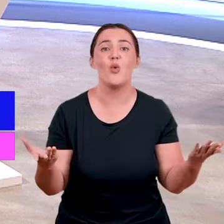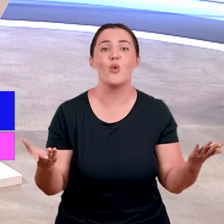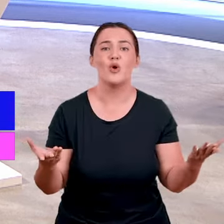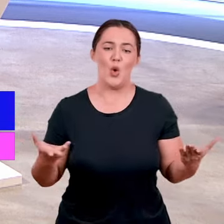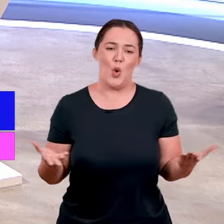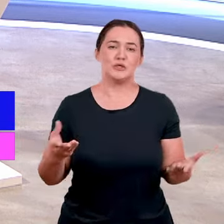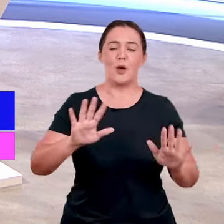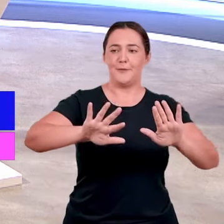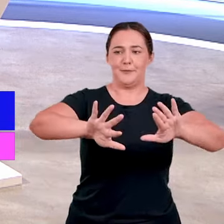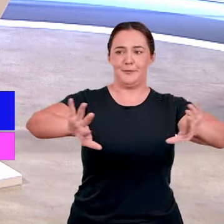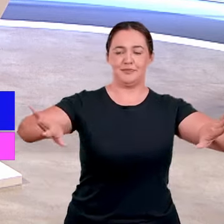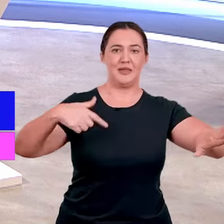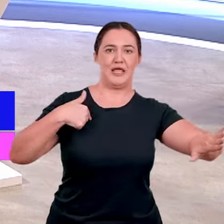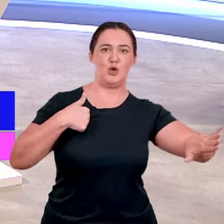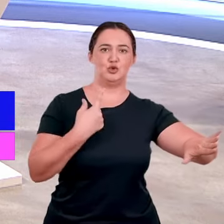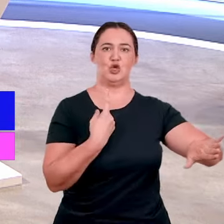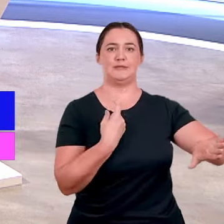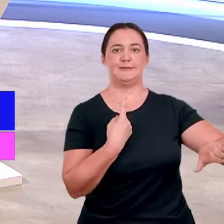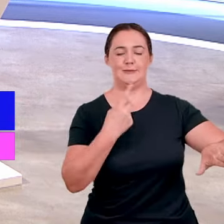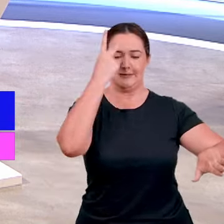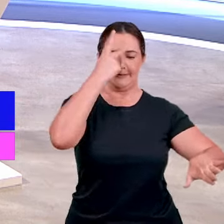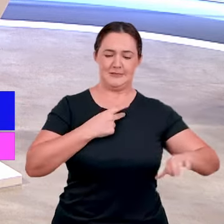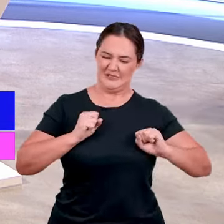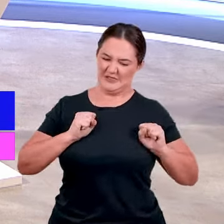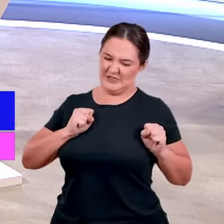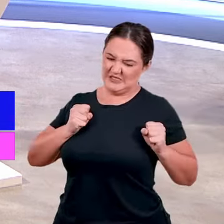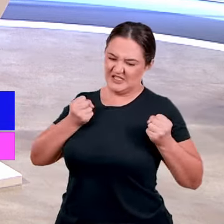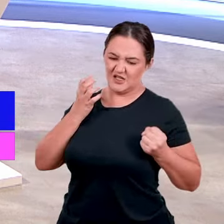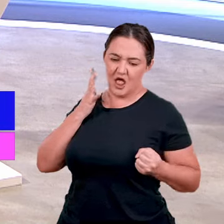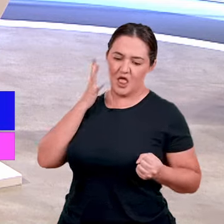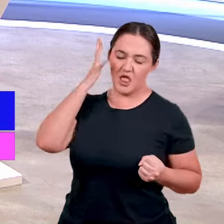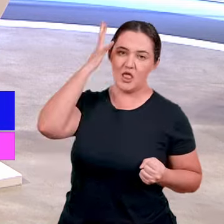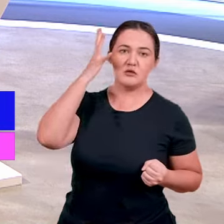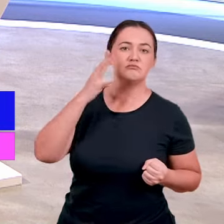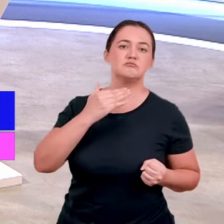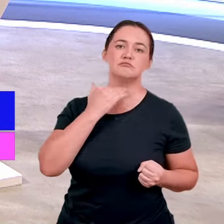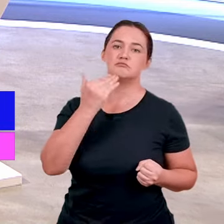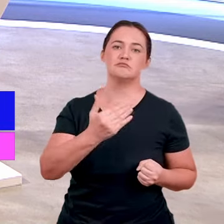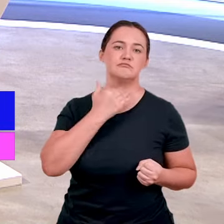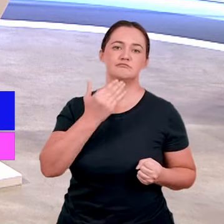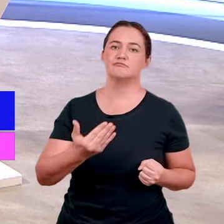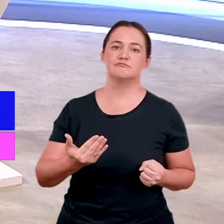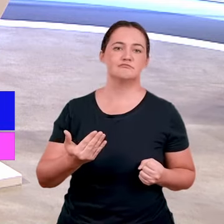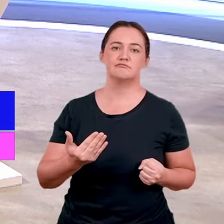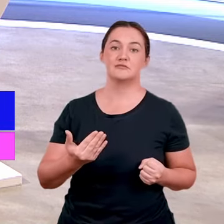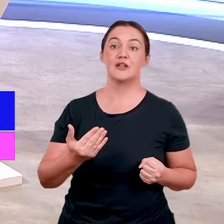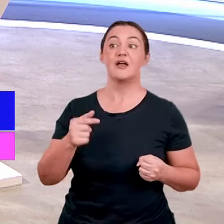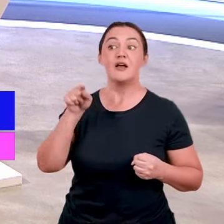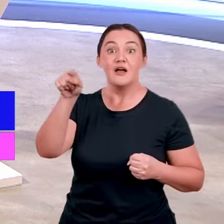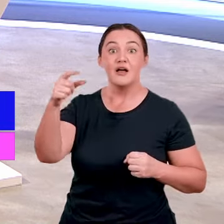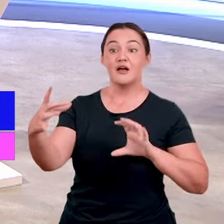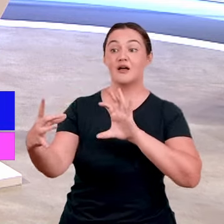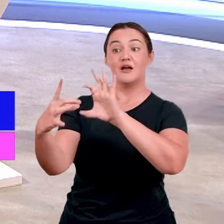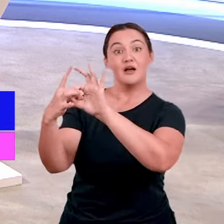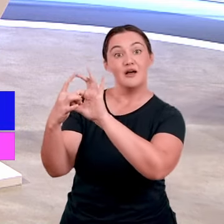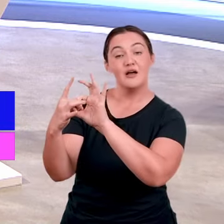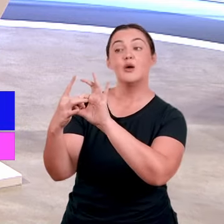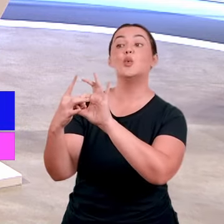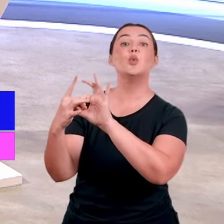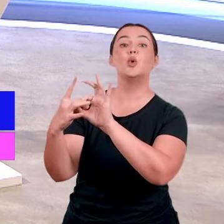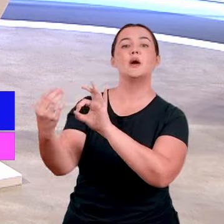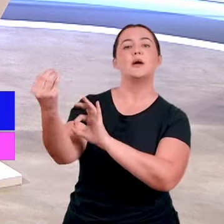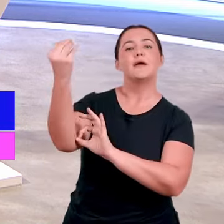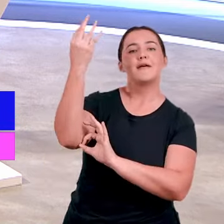tem poder de te salvar, senão a graça de Deus. E essa graça de Deus opera em mim, me